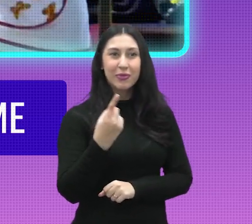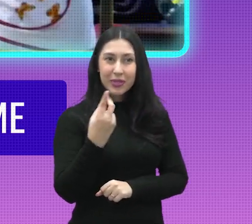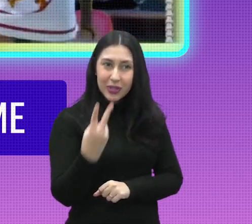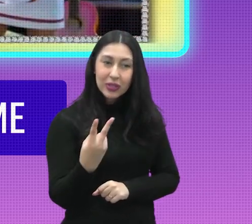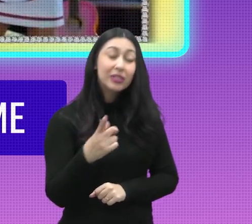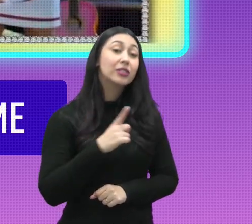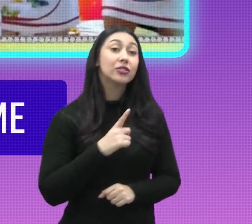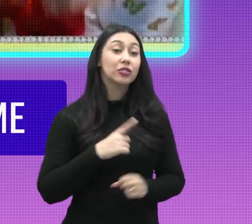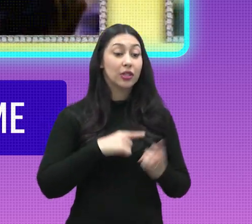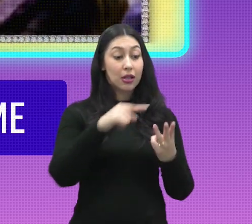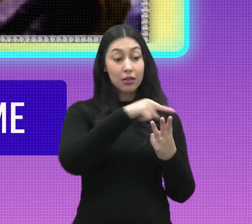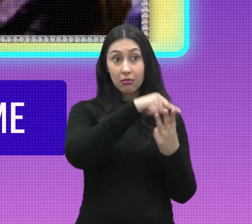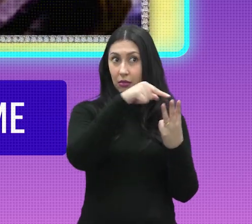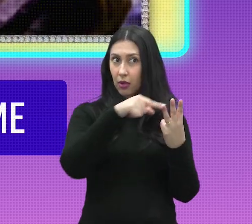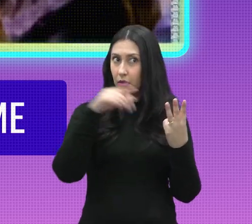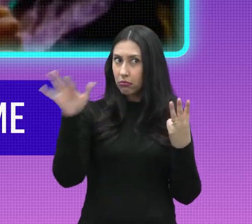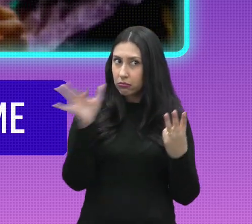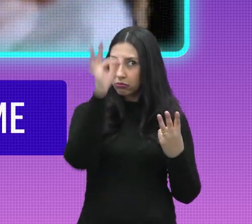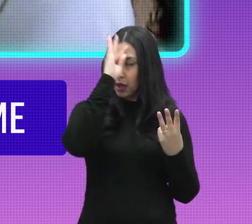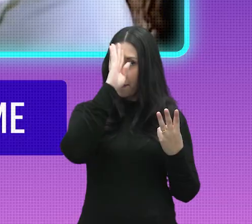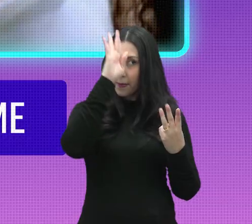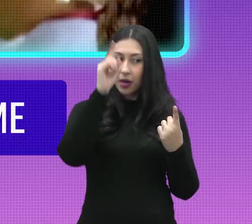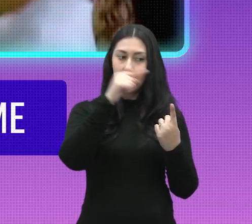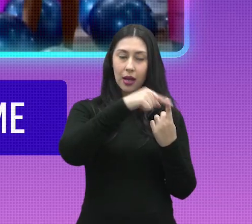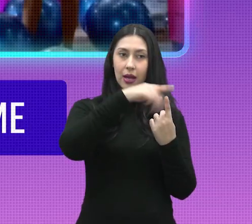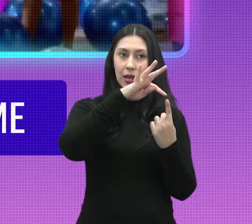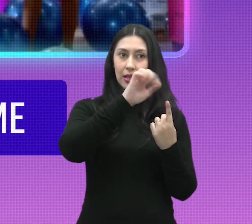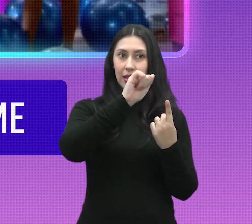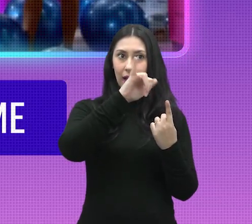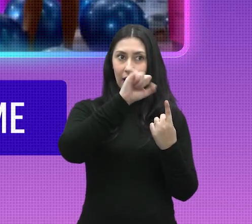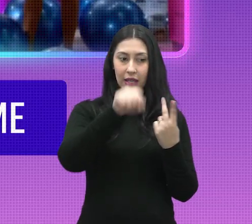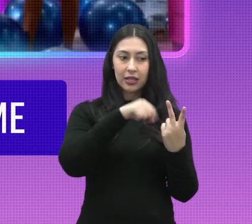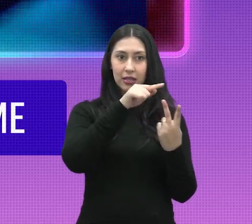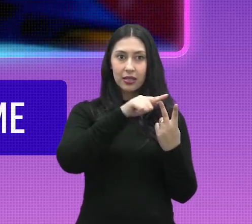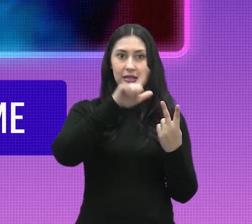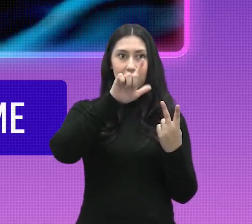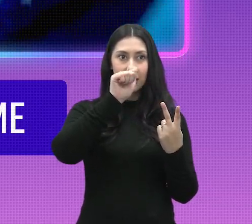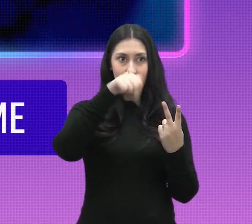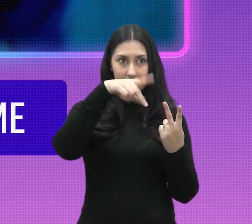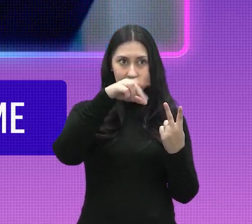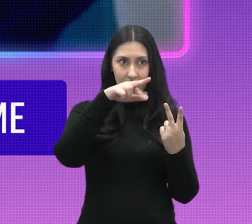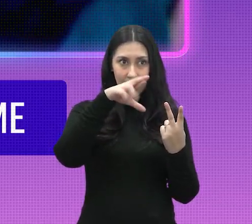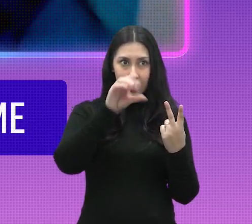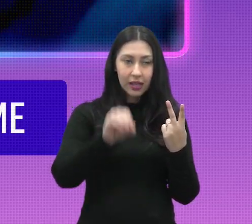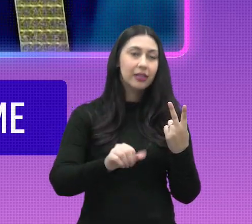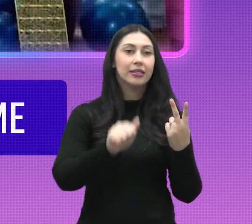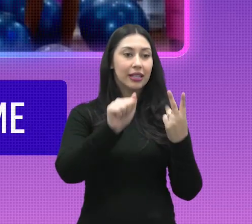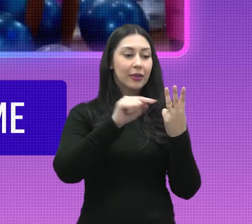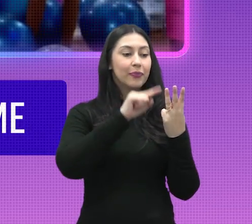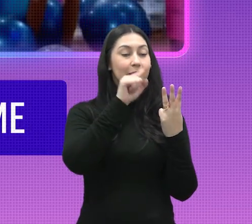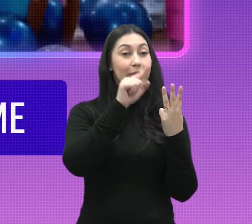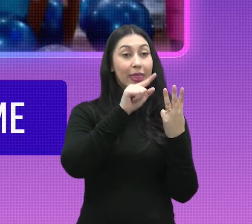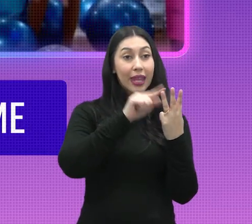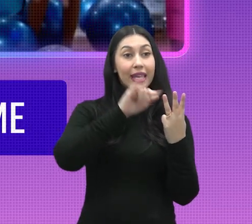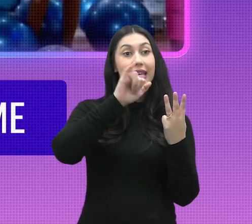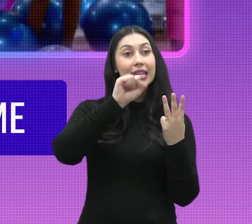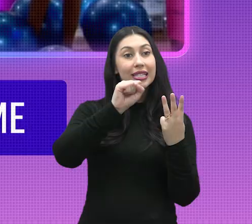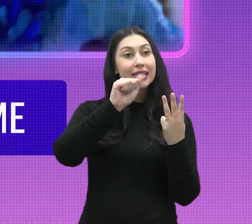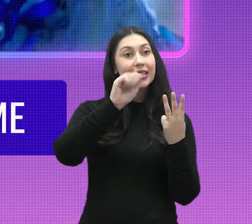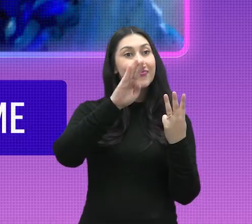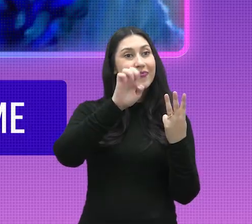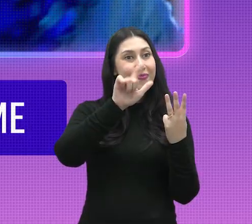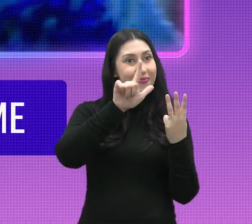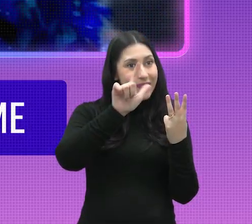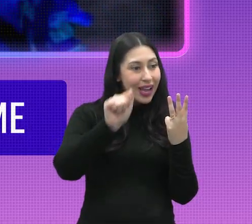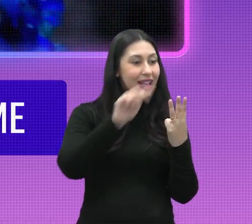então, né, 3 protagonistas. A gente tinha a Thaís Araújo, a Leandra Leal e a Isabelle Drummond, que foram as empreguetes. Eu adorava as